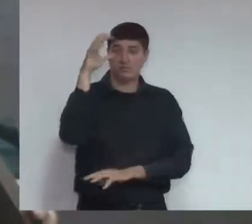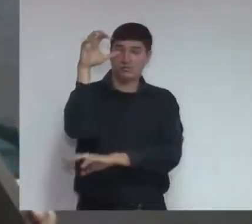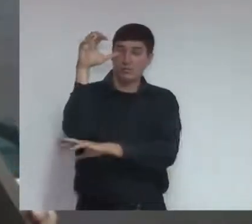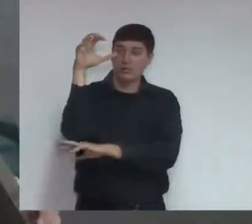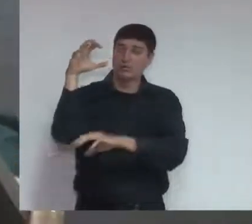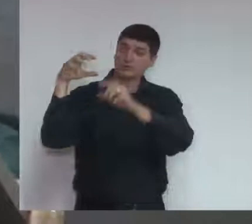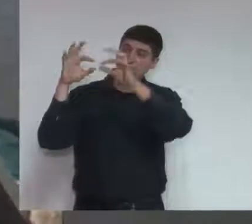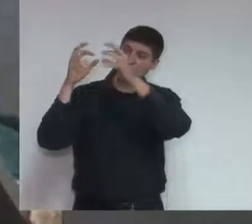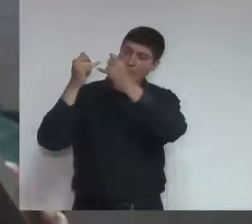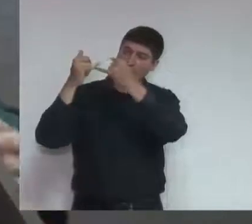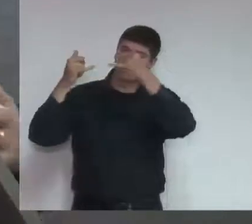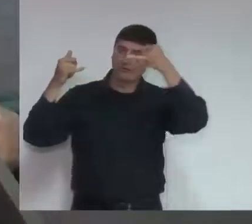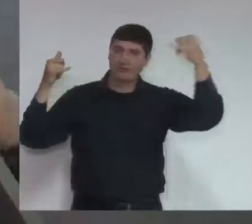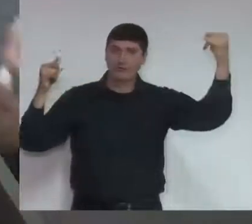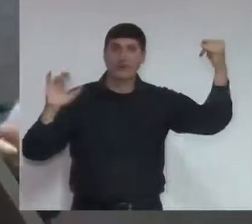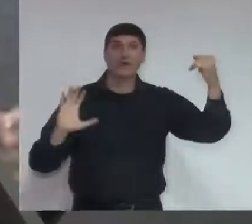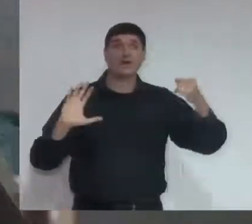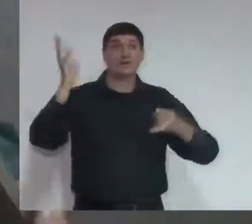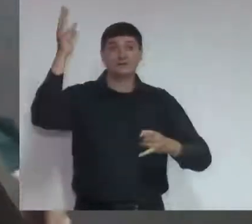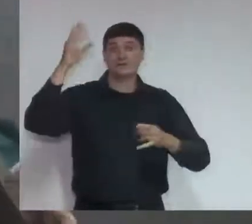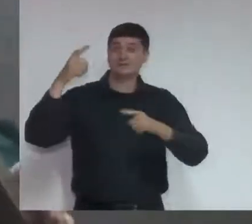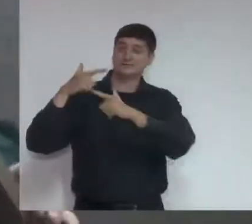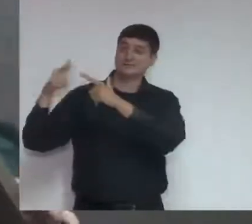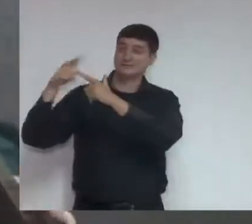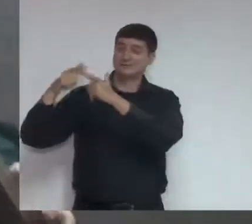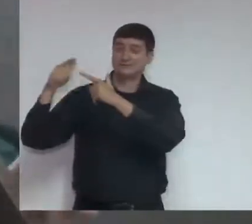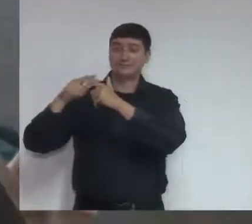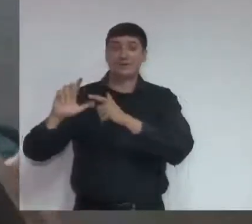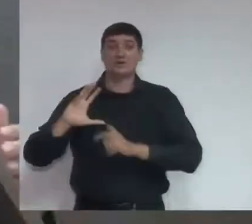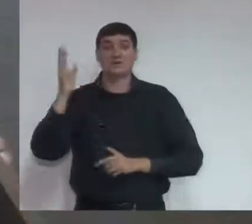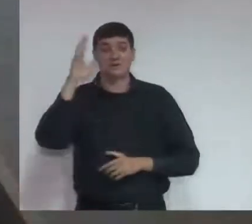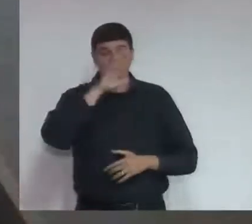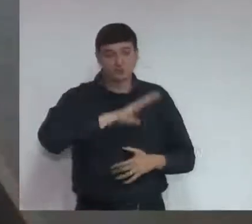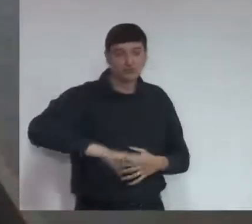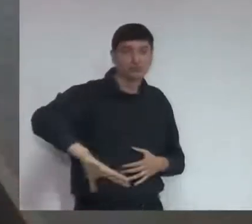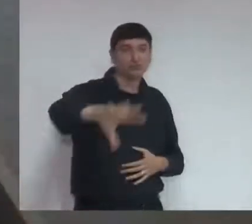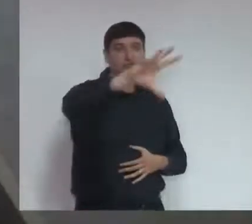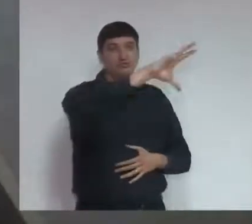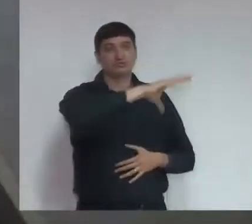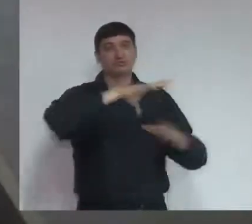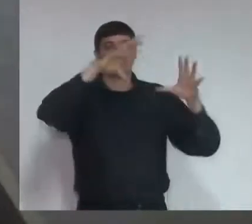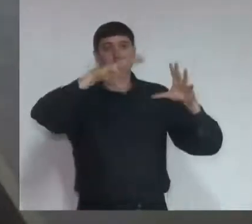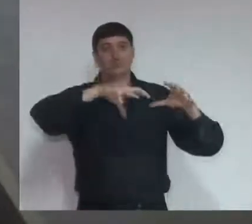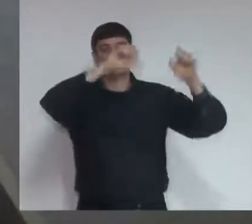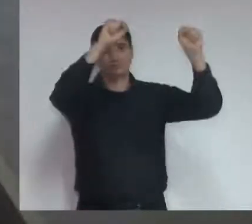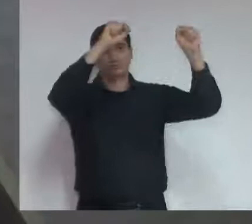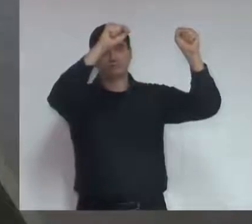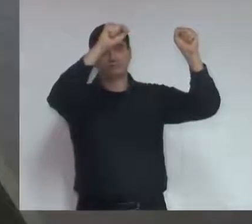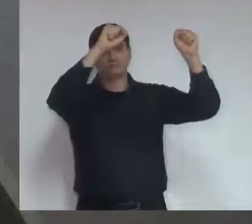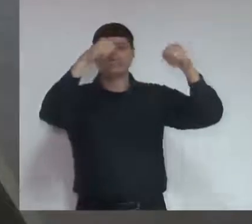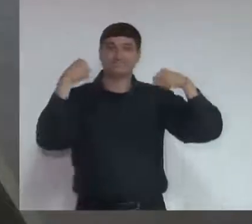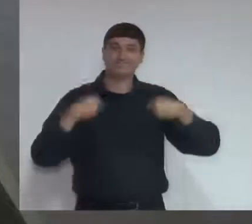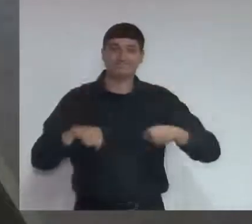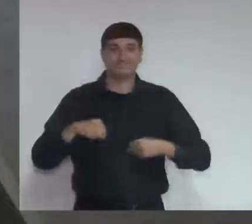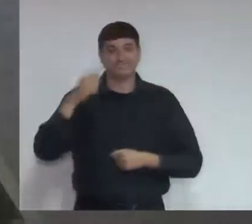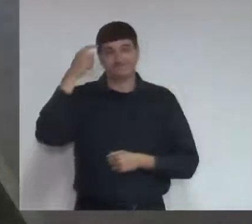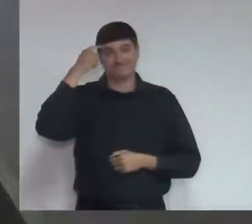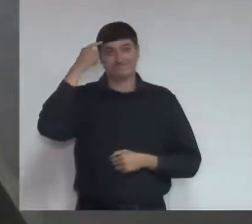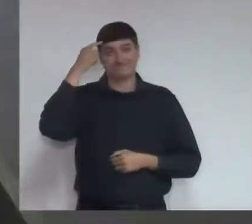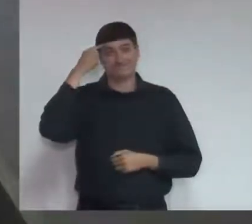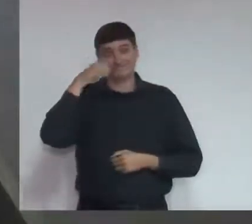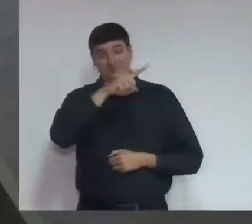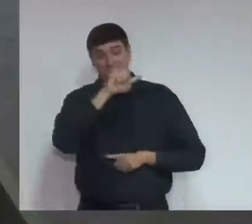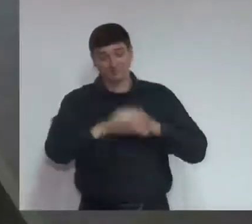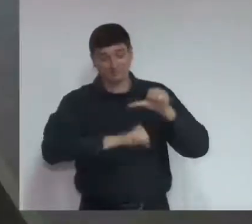fica sem iluminação. Então, é necessário que a gente repense esse tipo de situação. Então, só um retorno,